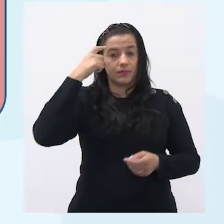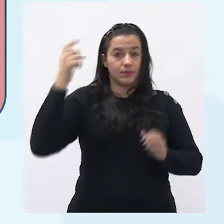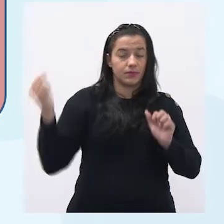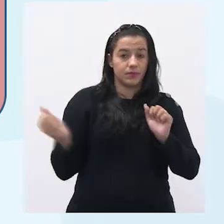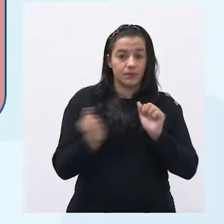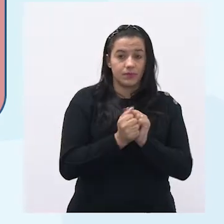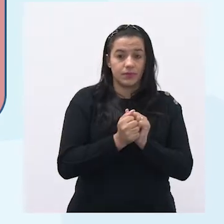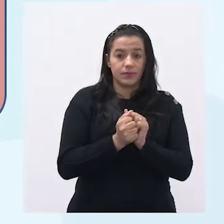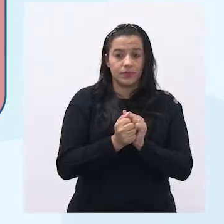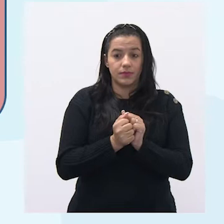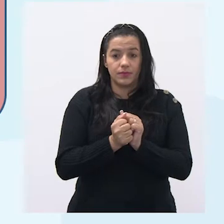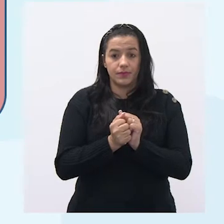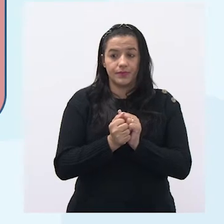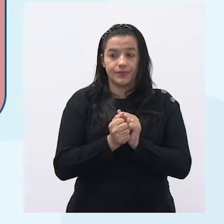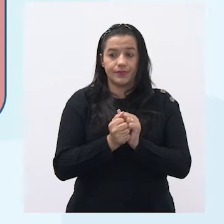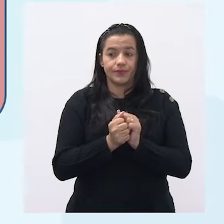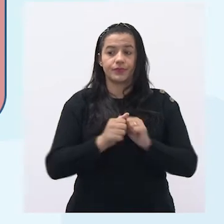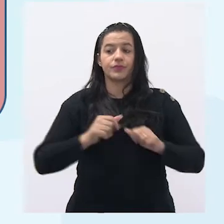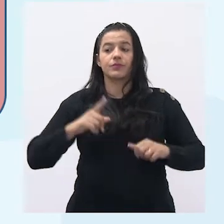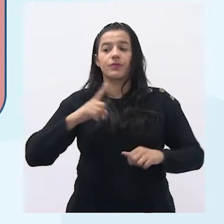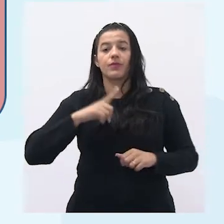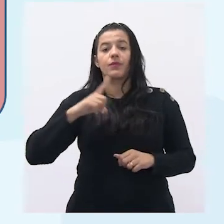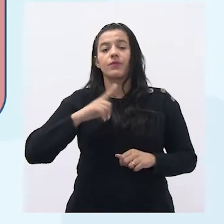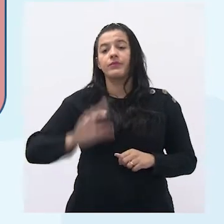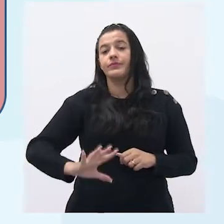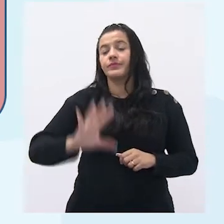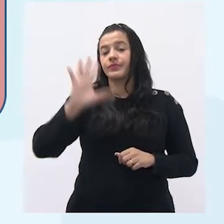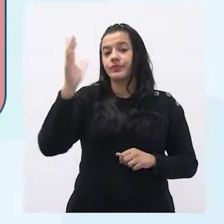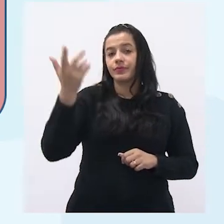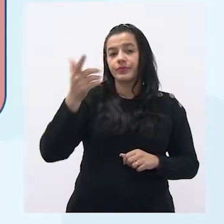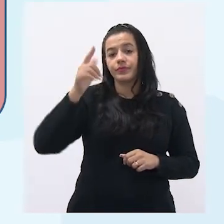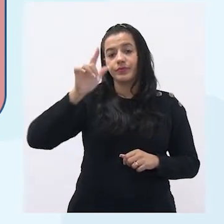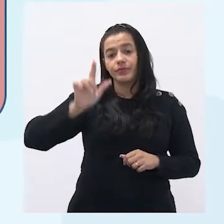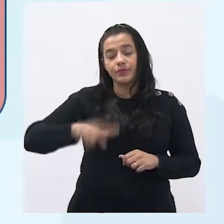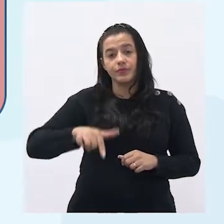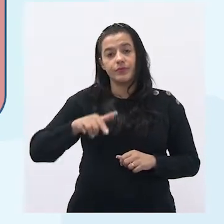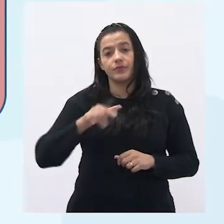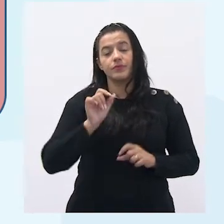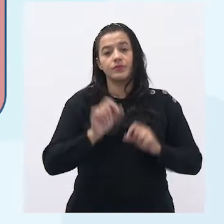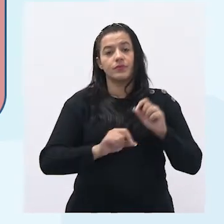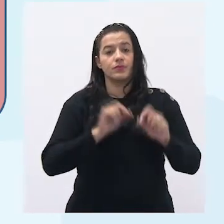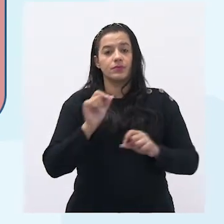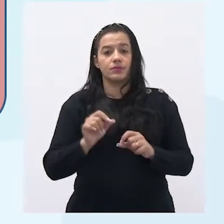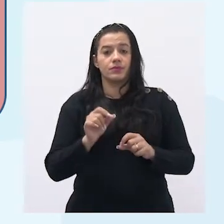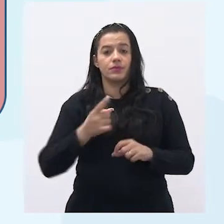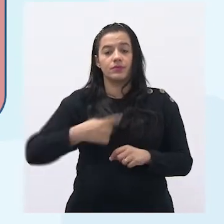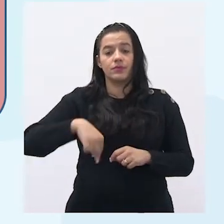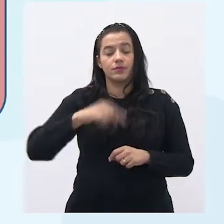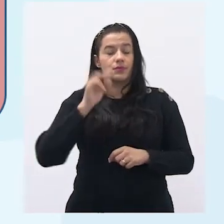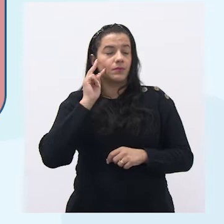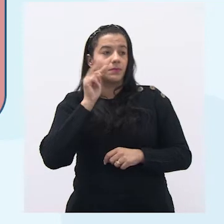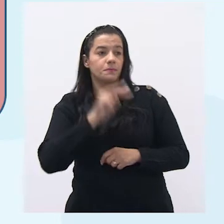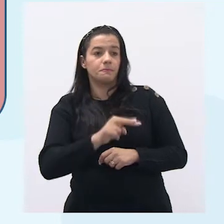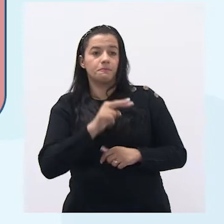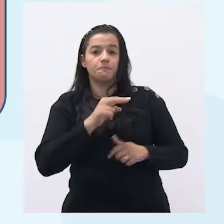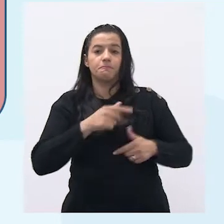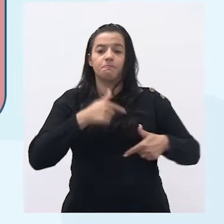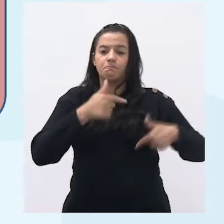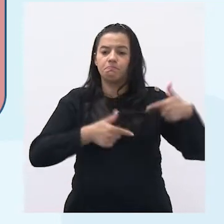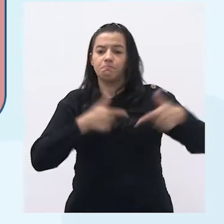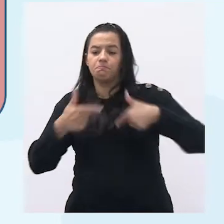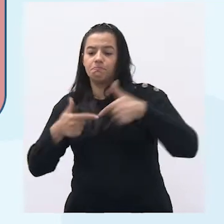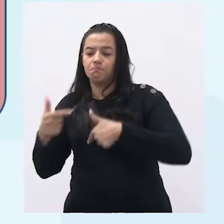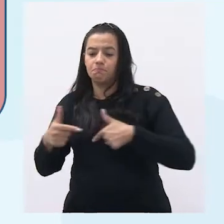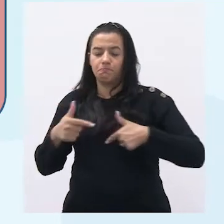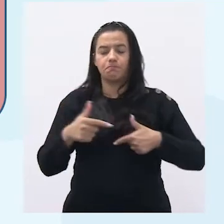né? O conflito vai acontecer, o importante é que a gente tenha sempre um olhar proativo para que esse